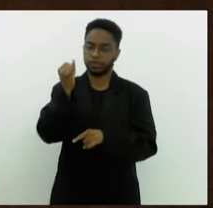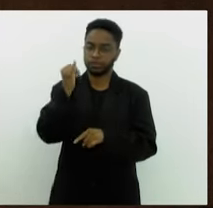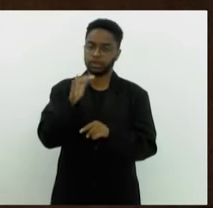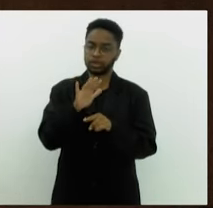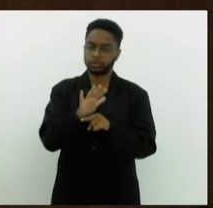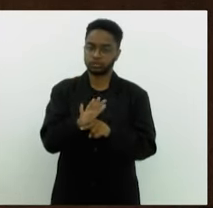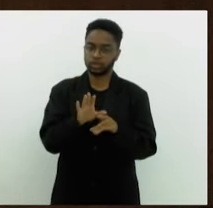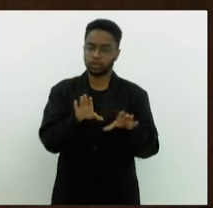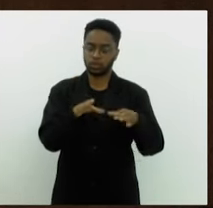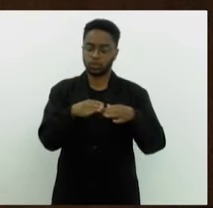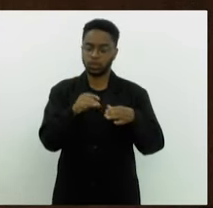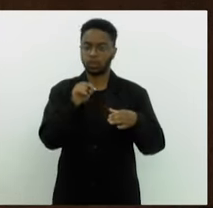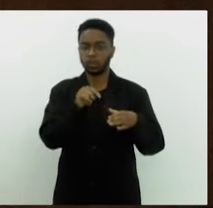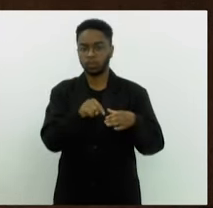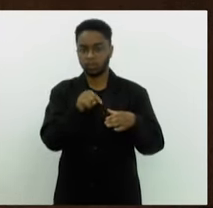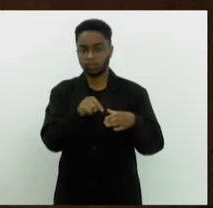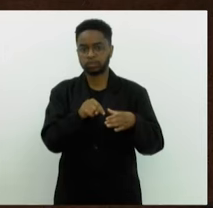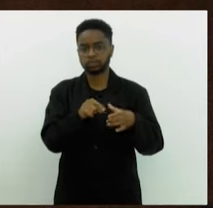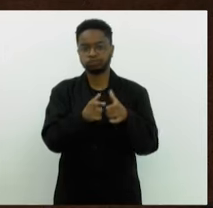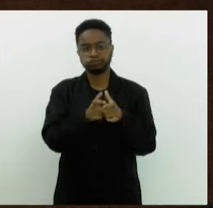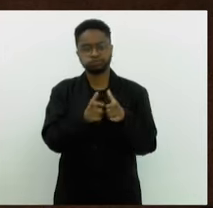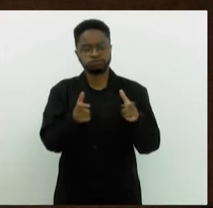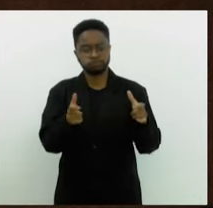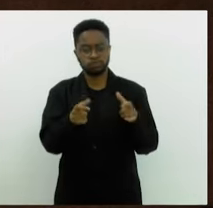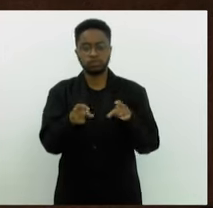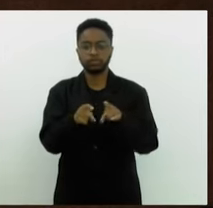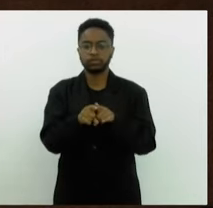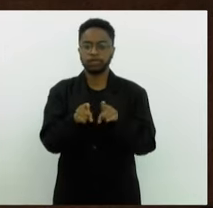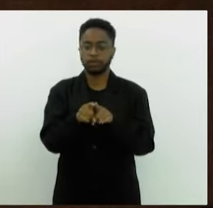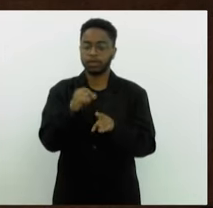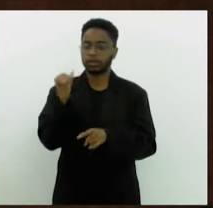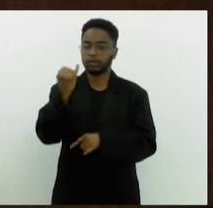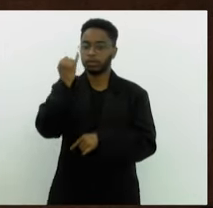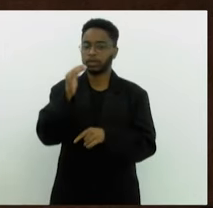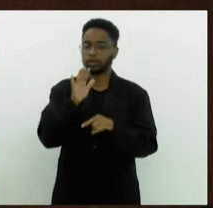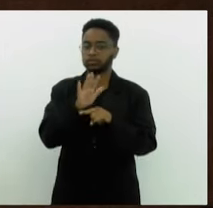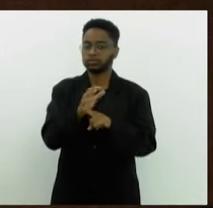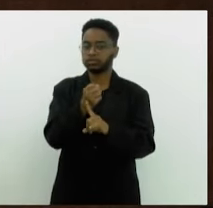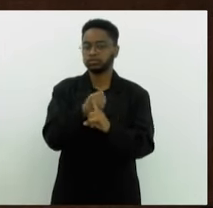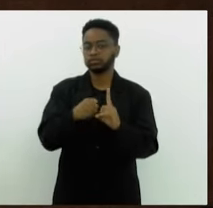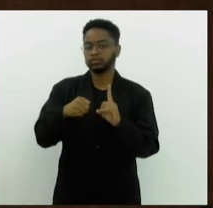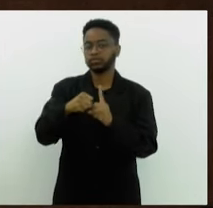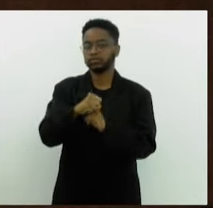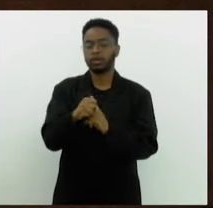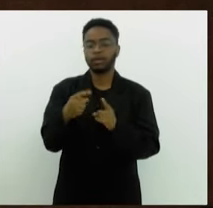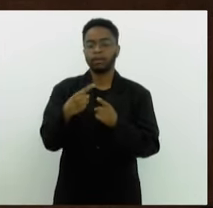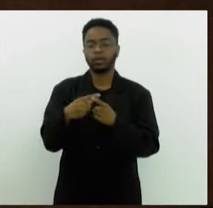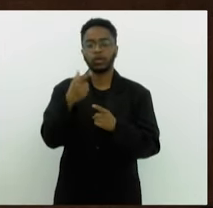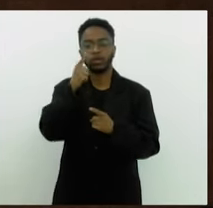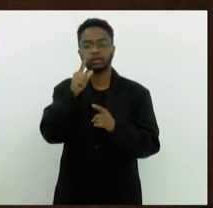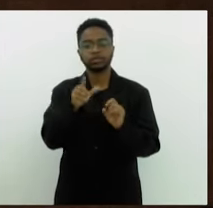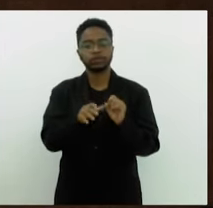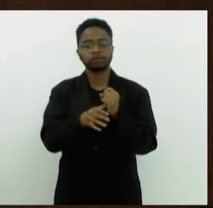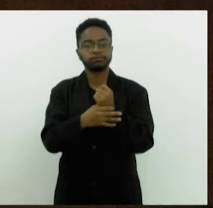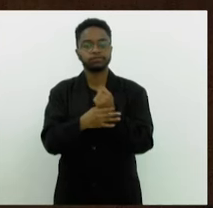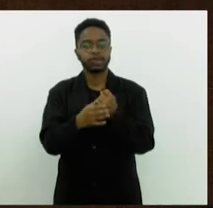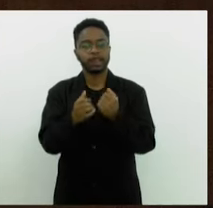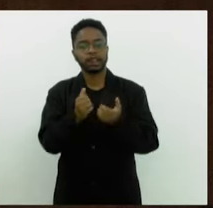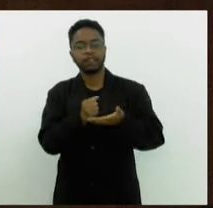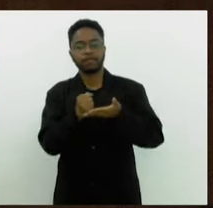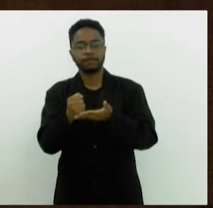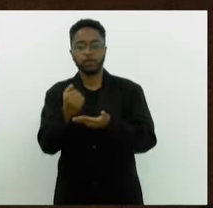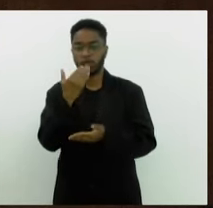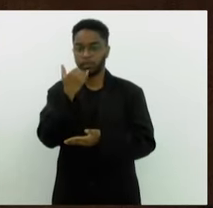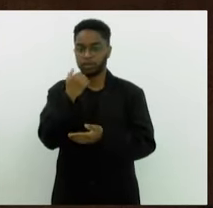para um grupo grande, né, e importante também para a nossa sociedade, garantindo que possa levar os utensílios e